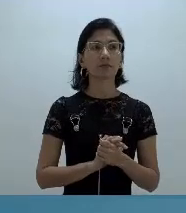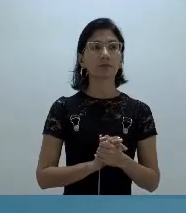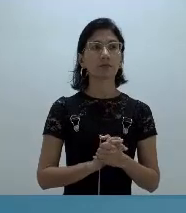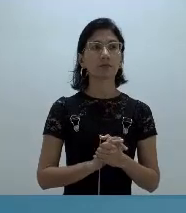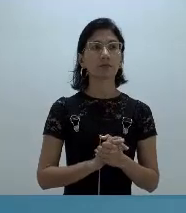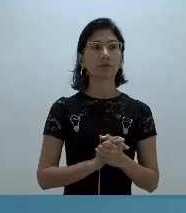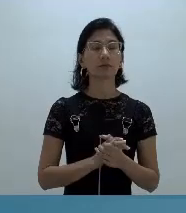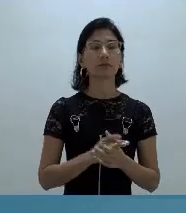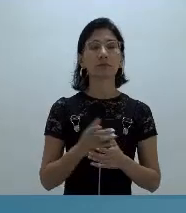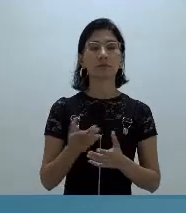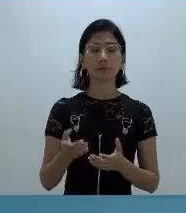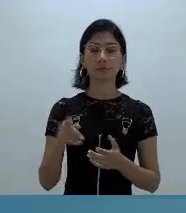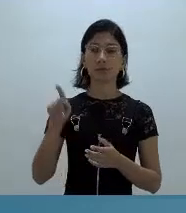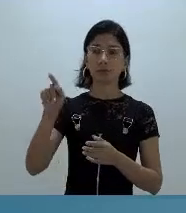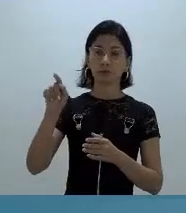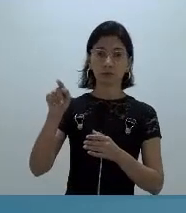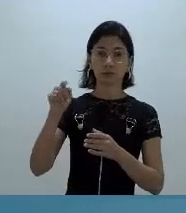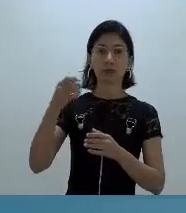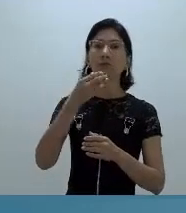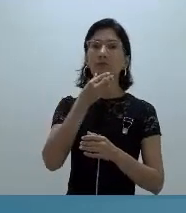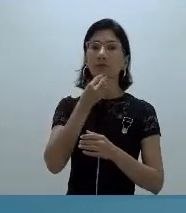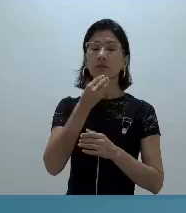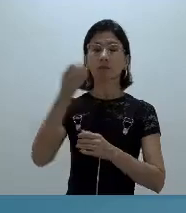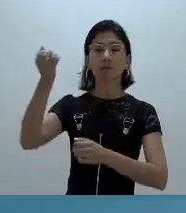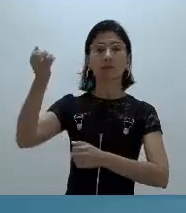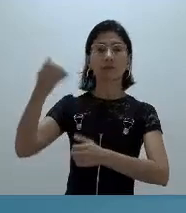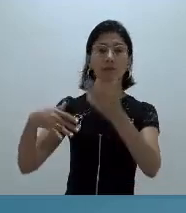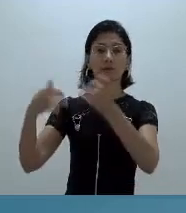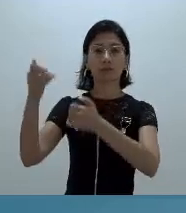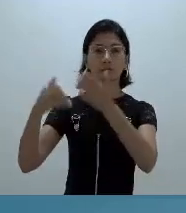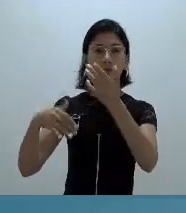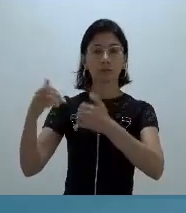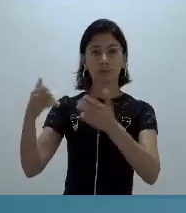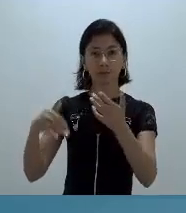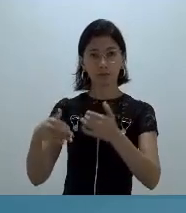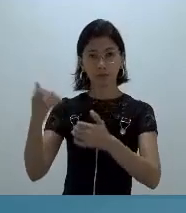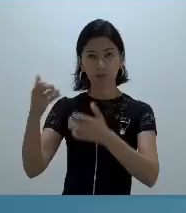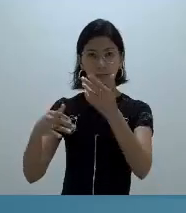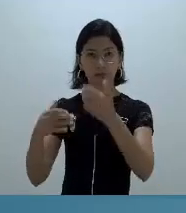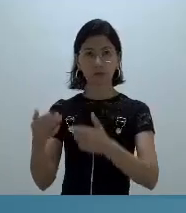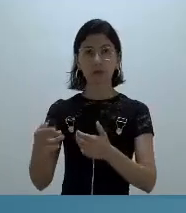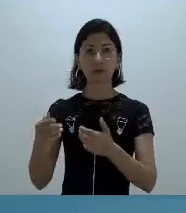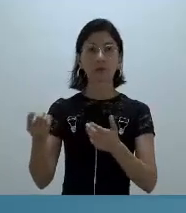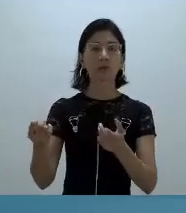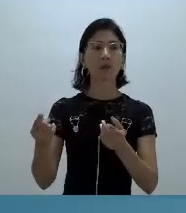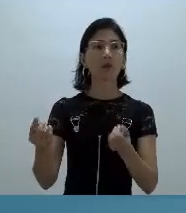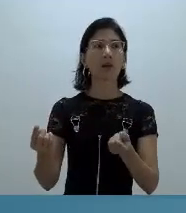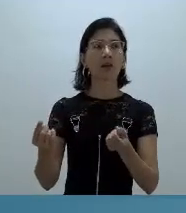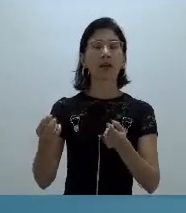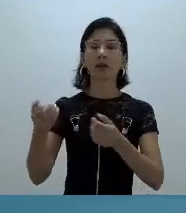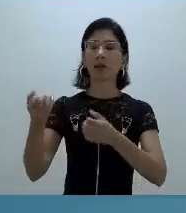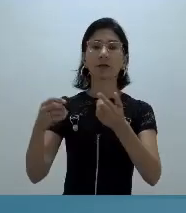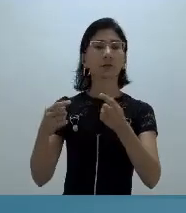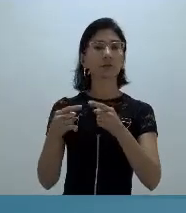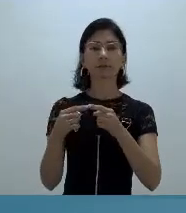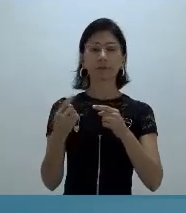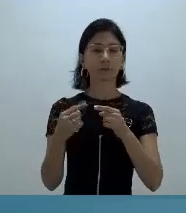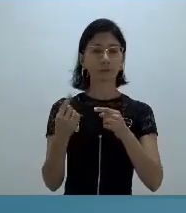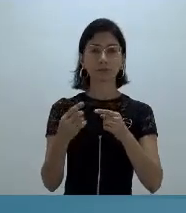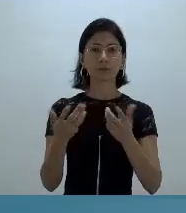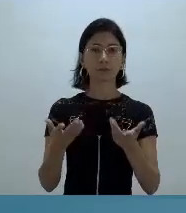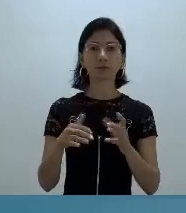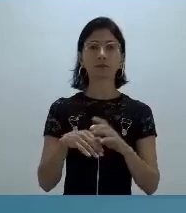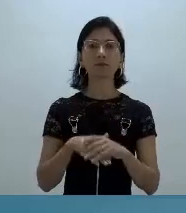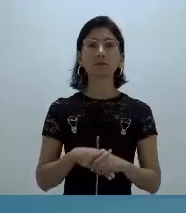porque, no próprio voto condutor das teses assim relatadas, há a previsão de que, havendo acolhimento da publicação,